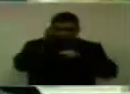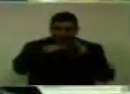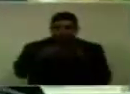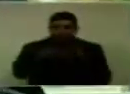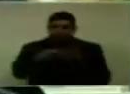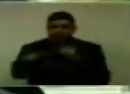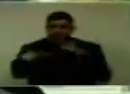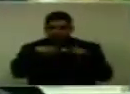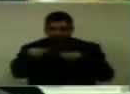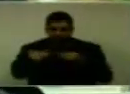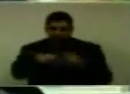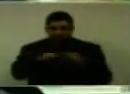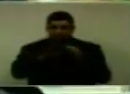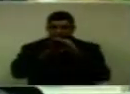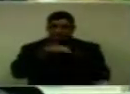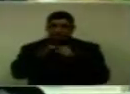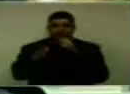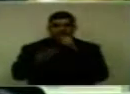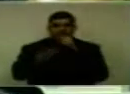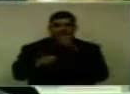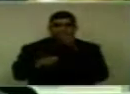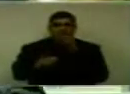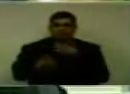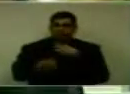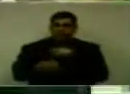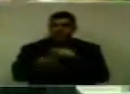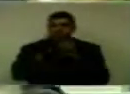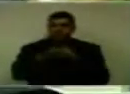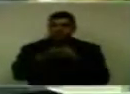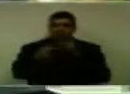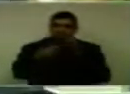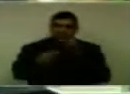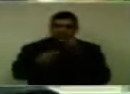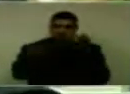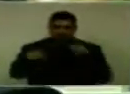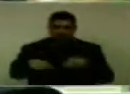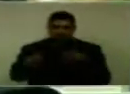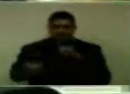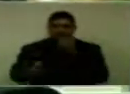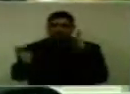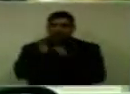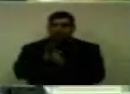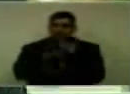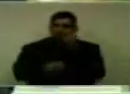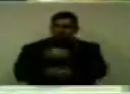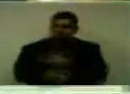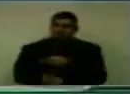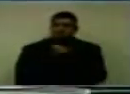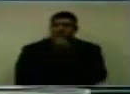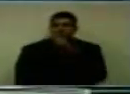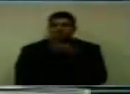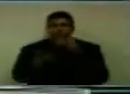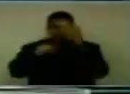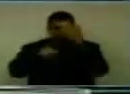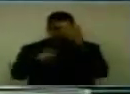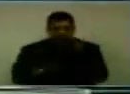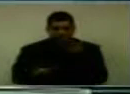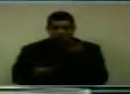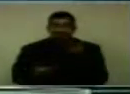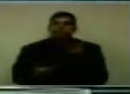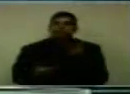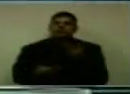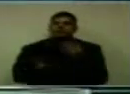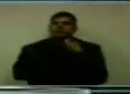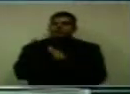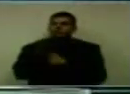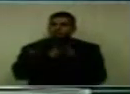a privatização do sistema de água. É nesse sentido o meu pronunciamento e o meu aparte a Vossa Excelência. Obrigado, eu acato a parte de